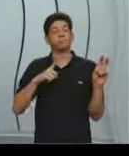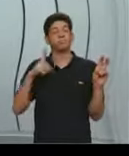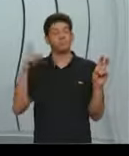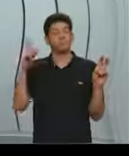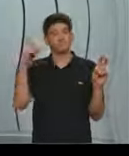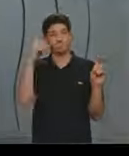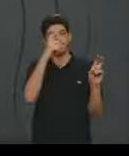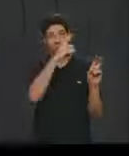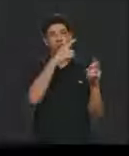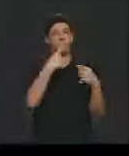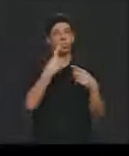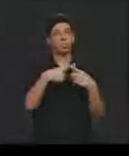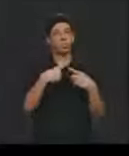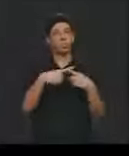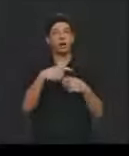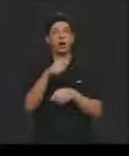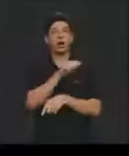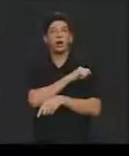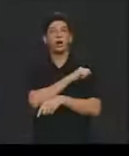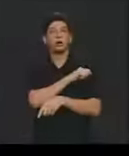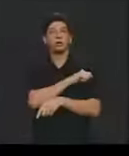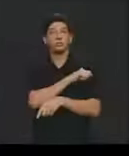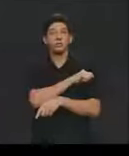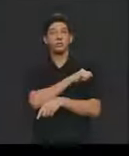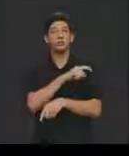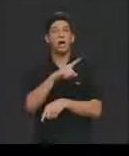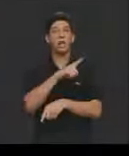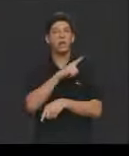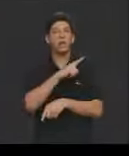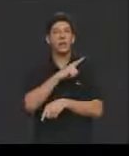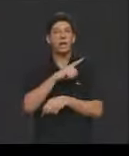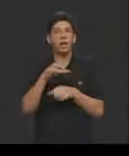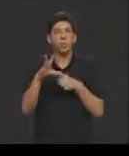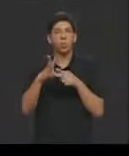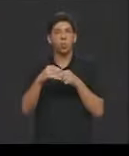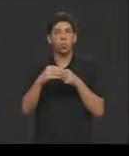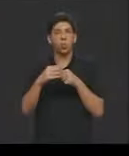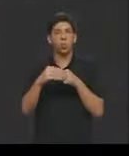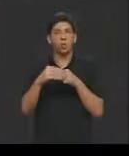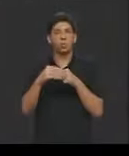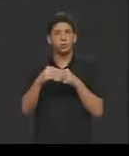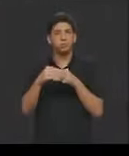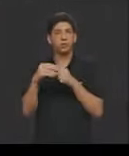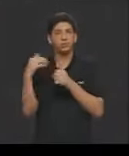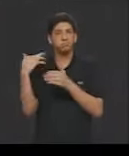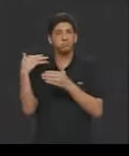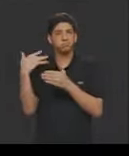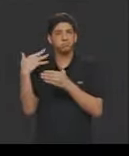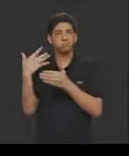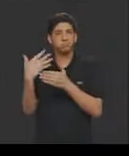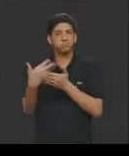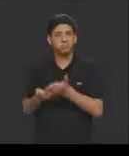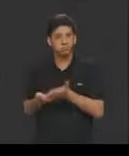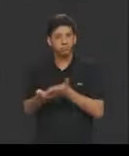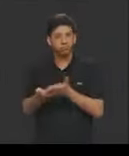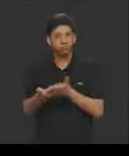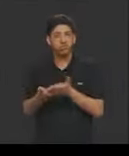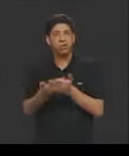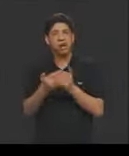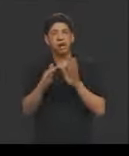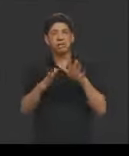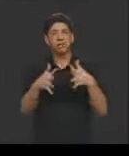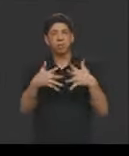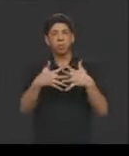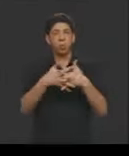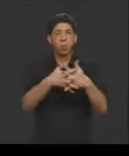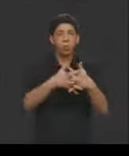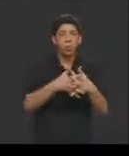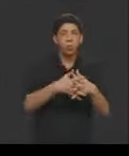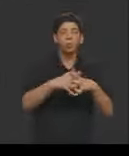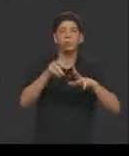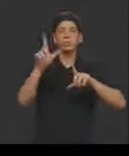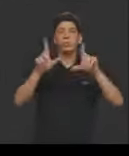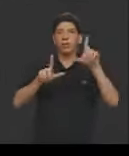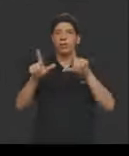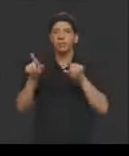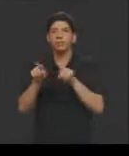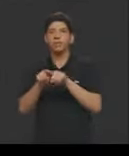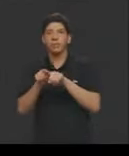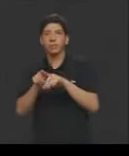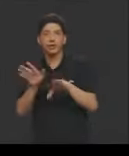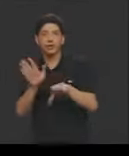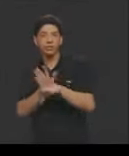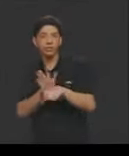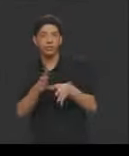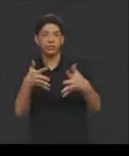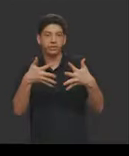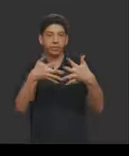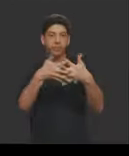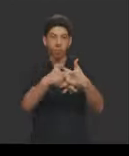porque o aluno traz uma carga muito forte e ele confunde muito e a talvez a mídia ajude a fazer